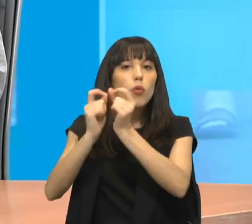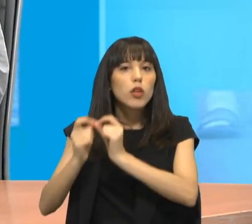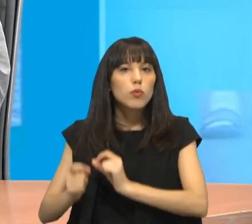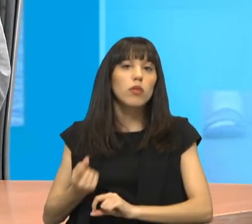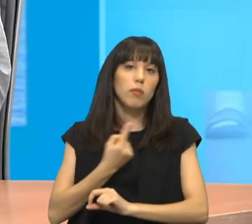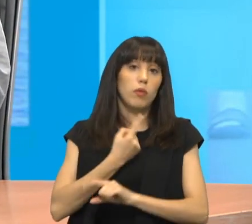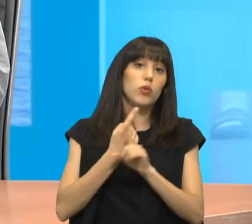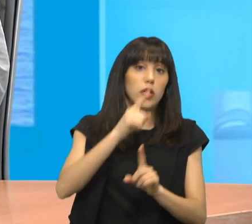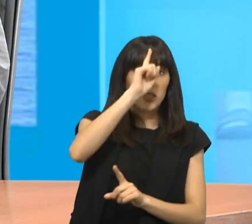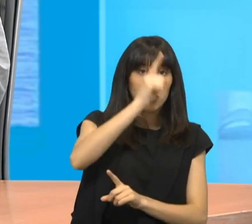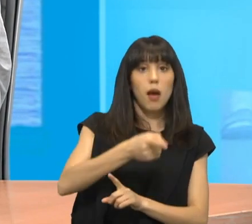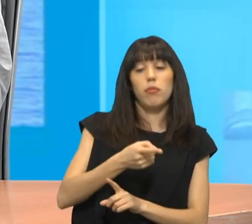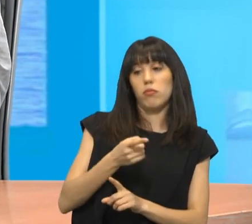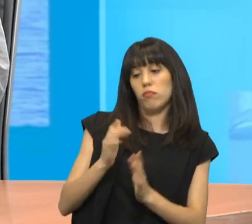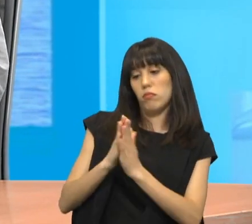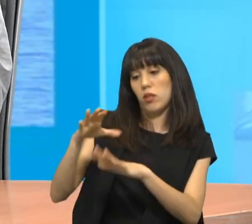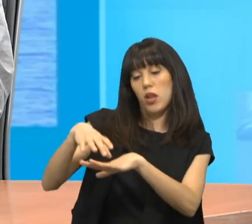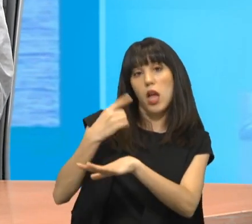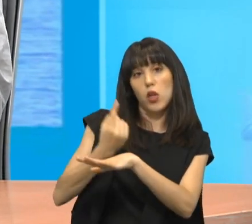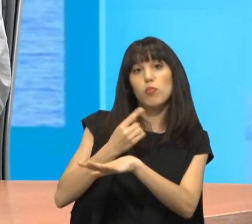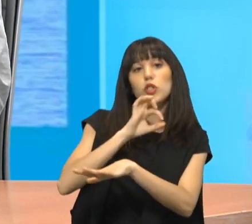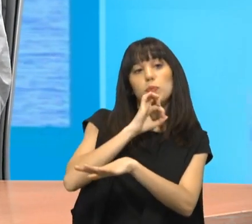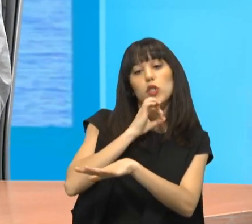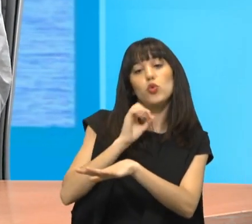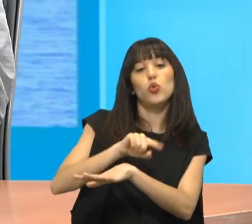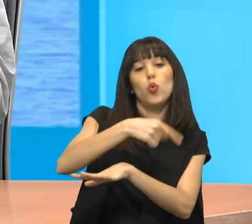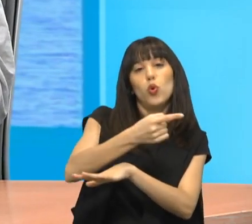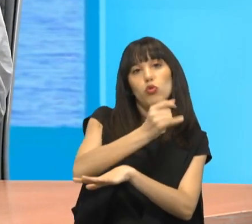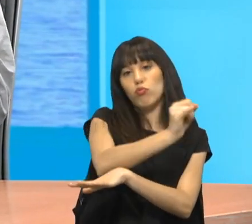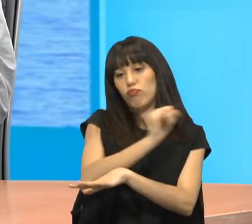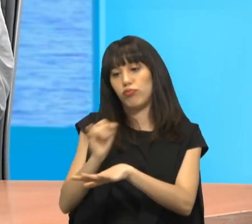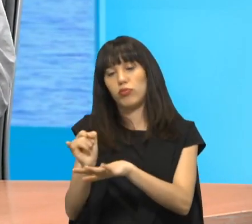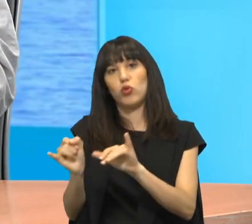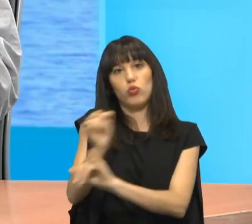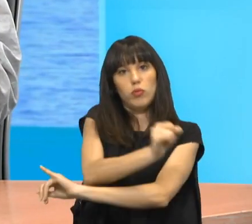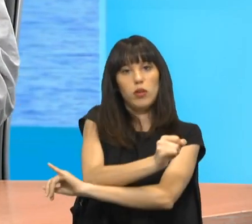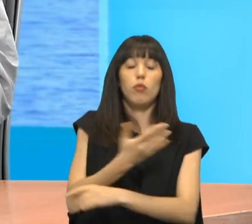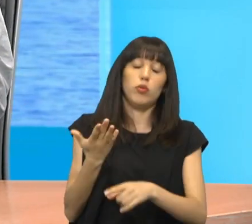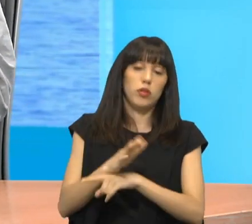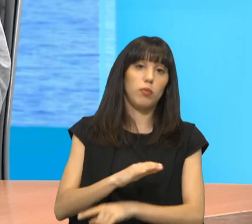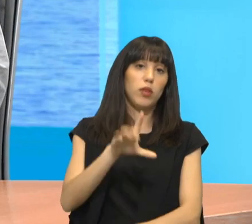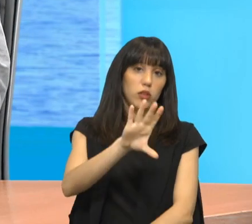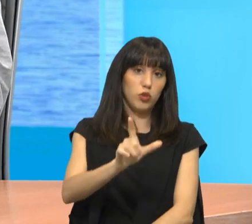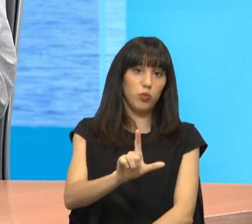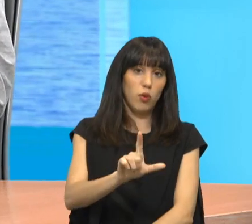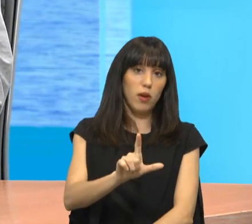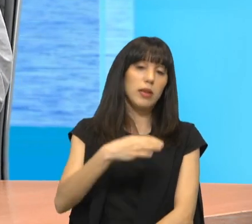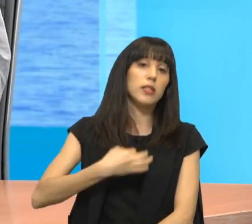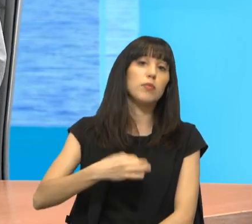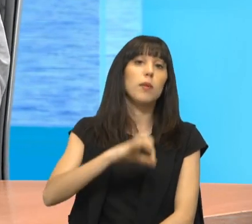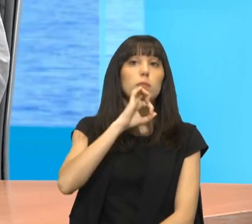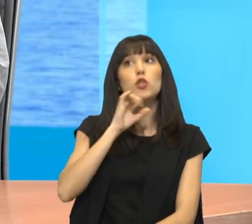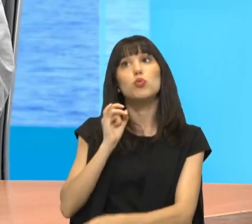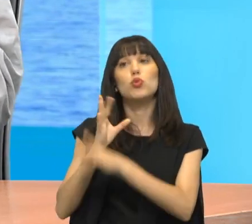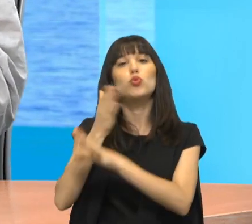que há dioceses que à partida serão outros bispos que já virão assumir essas, como por exemplo Lisboa. O hábito é que seja outro bispo já